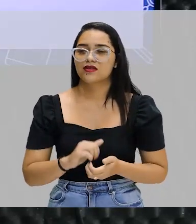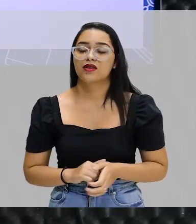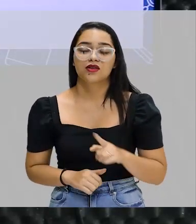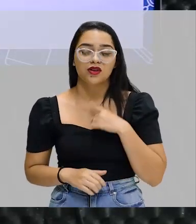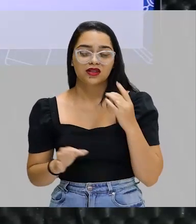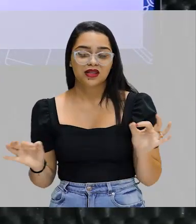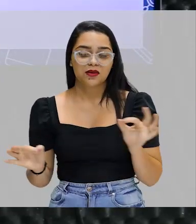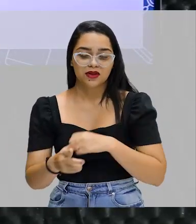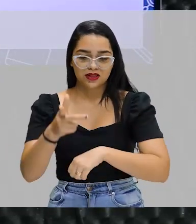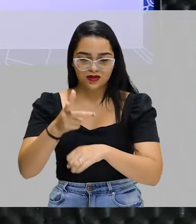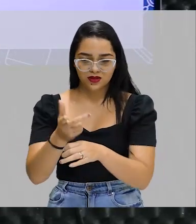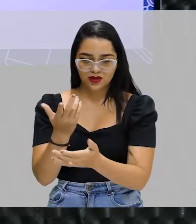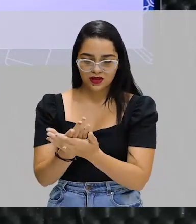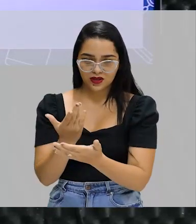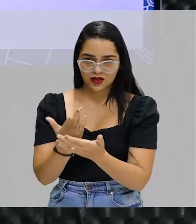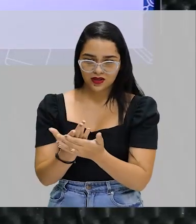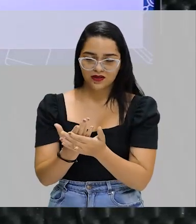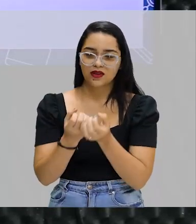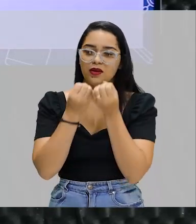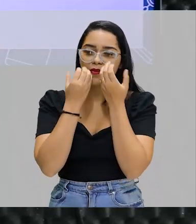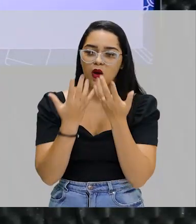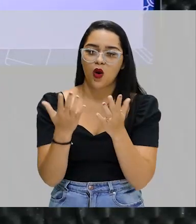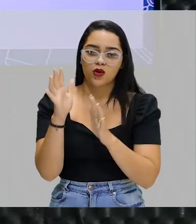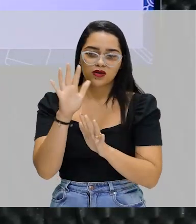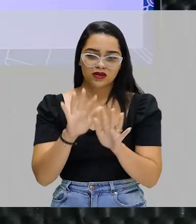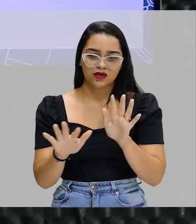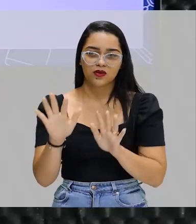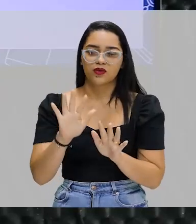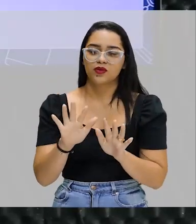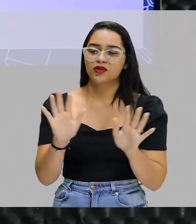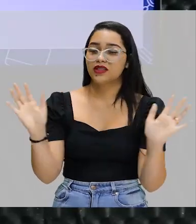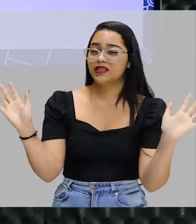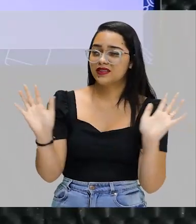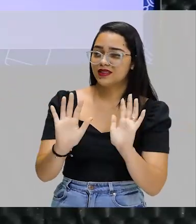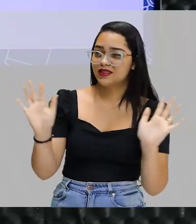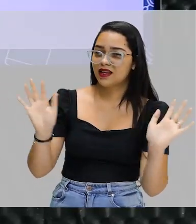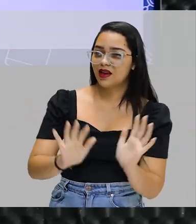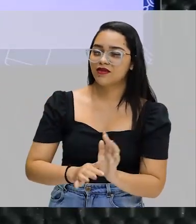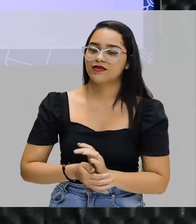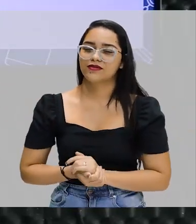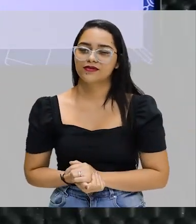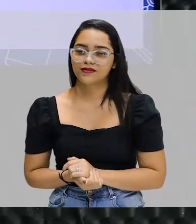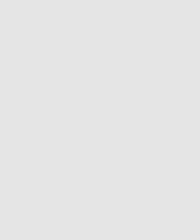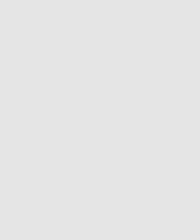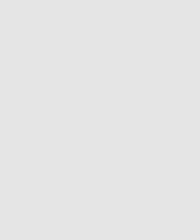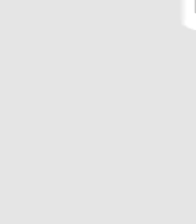Nós encerramos por aqui. Fiquem bem, se cuidem, até a próxima e bye bye!